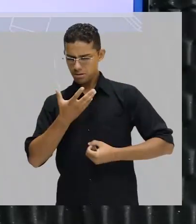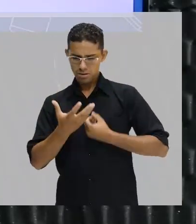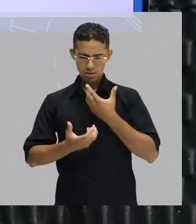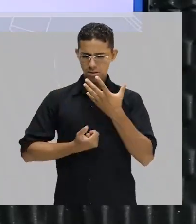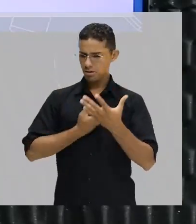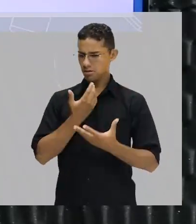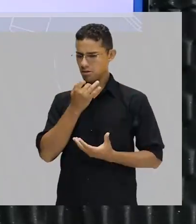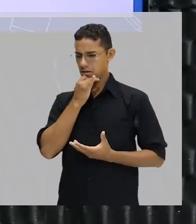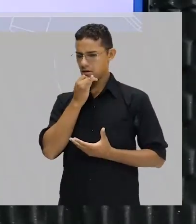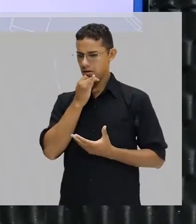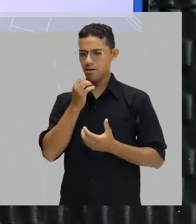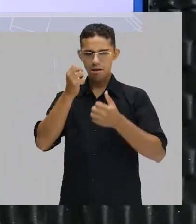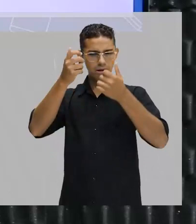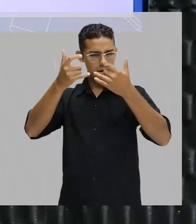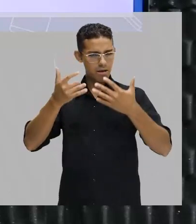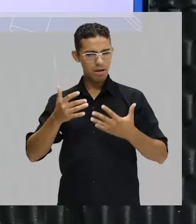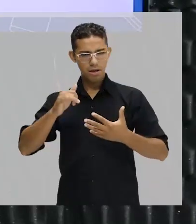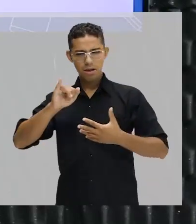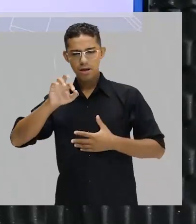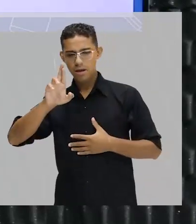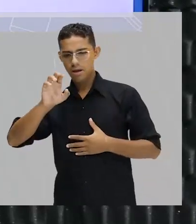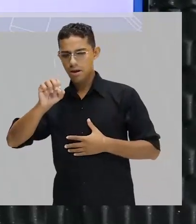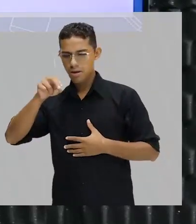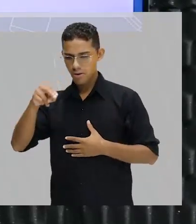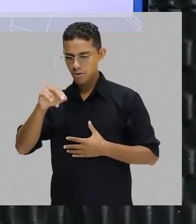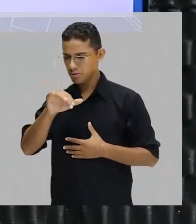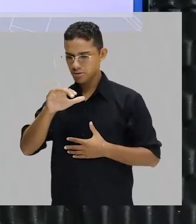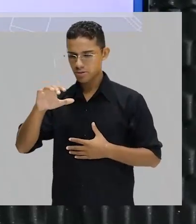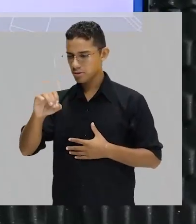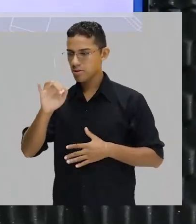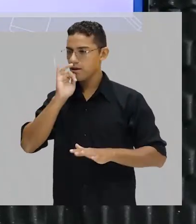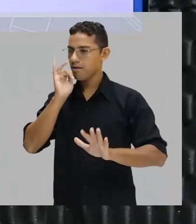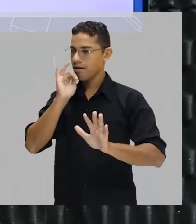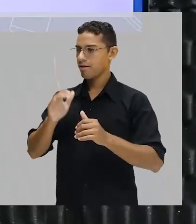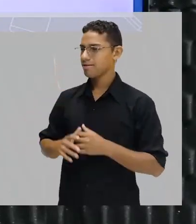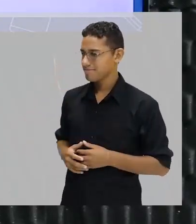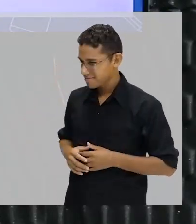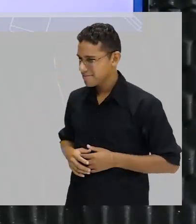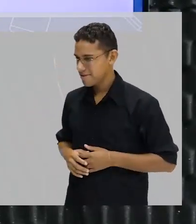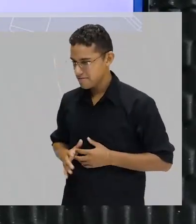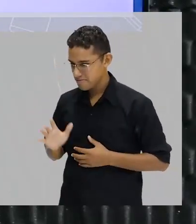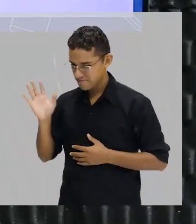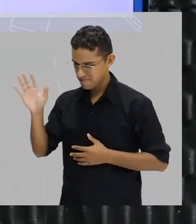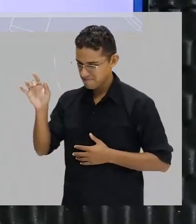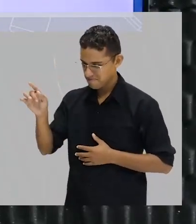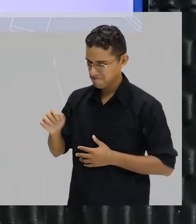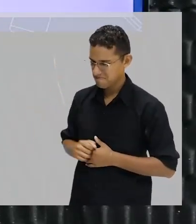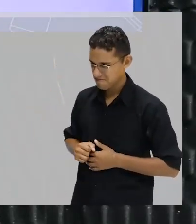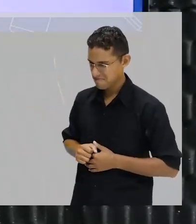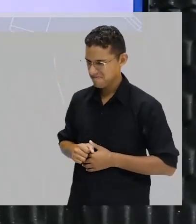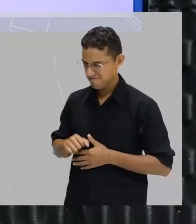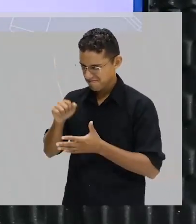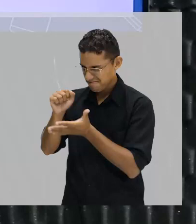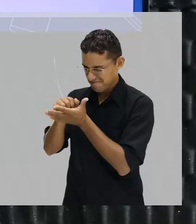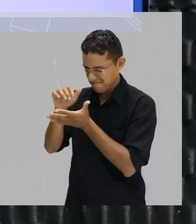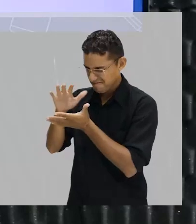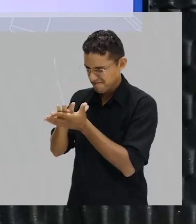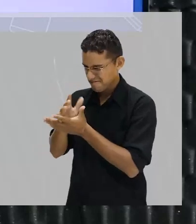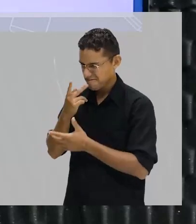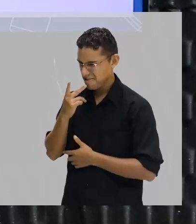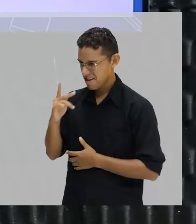gestos irônicos, pode ser também um sarcasmo. Qual a diferença entre a ironia e o sarcasmo? O sarcasmo ele é